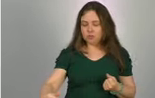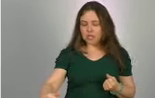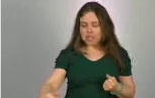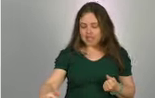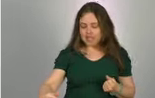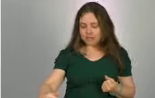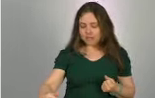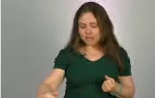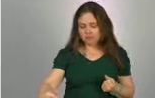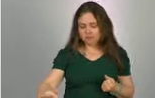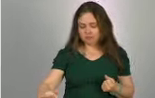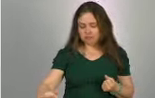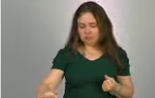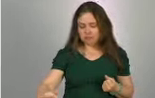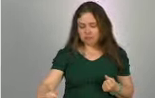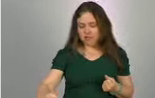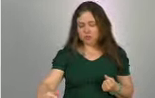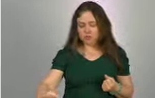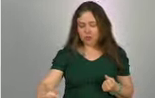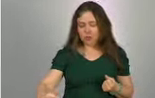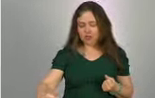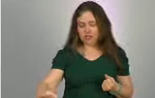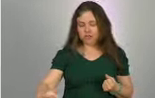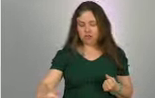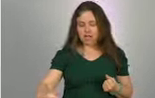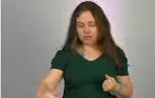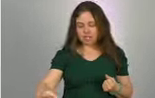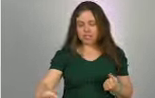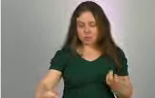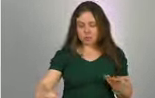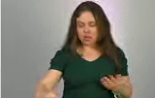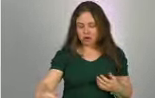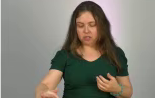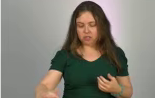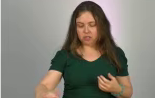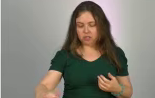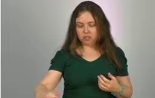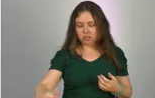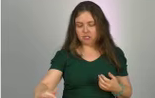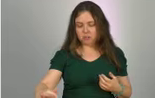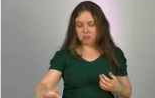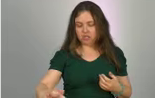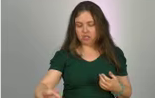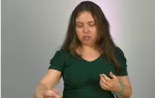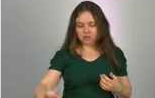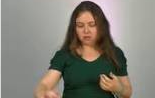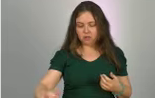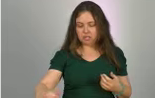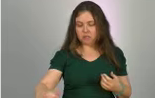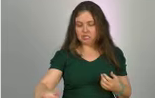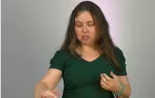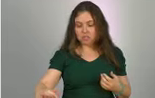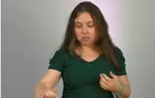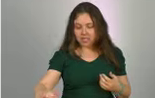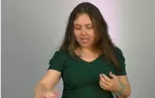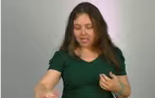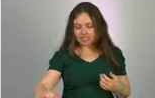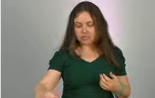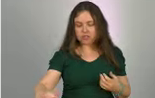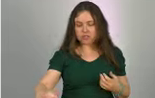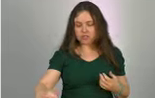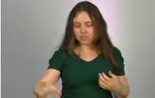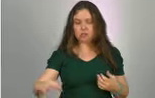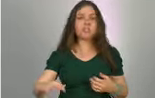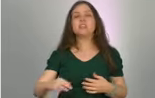então surgiu a ideia não só no caso desses periódicos que foram essas primeiras duas figuras Mas